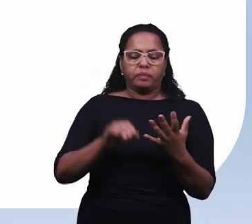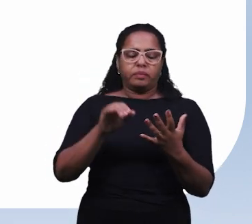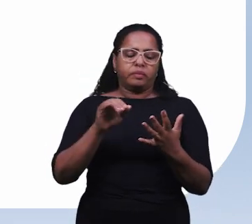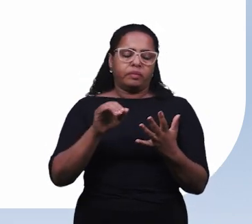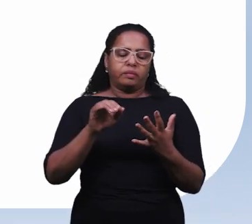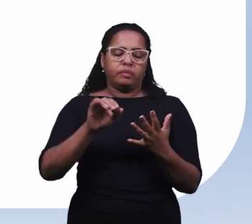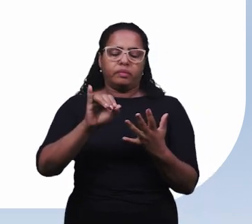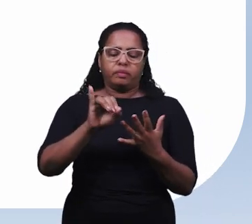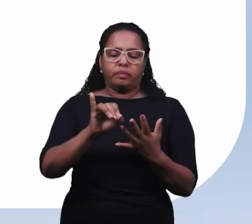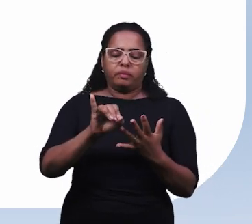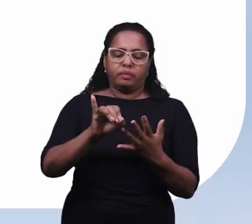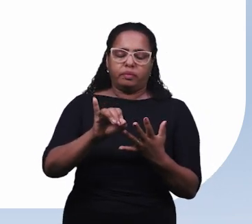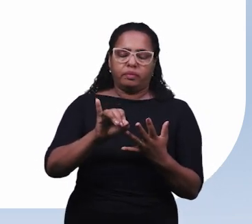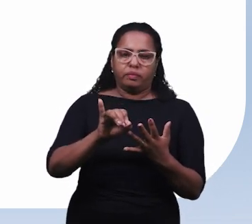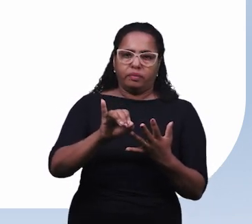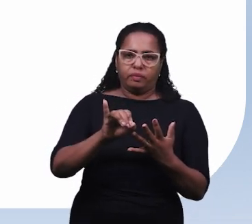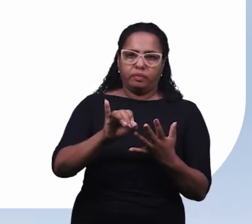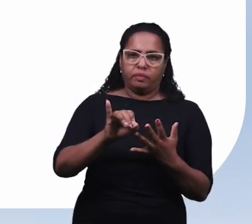I, E,